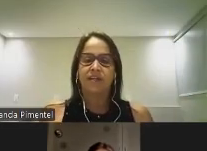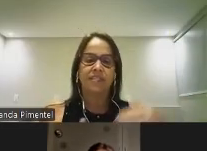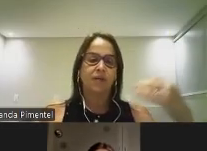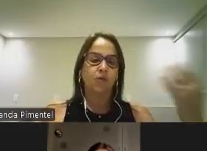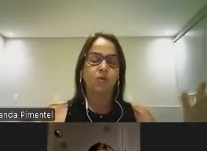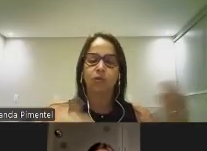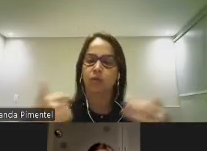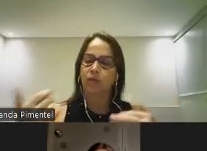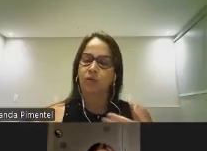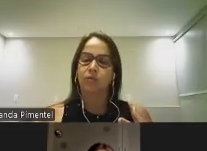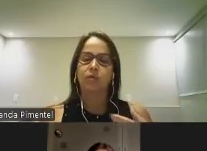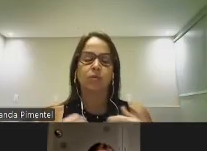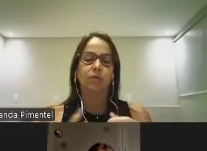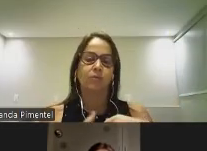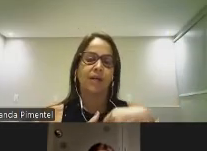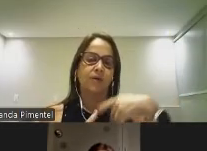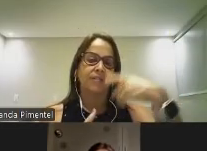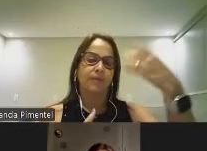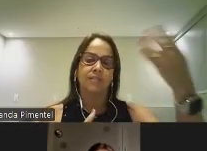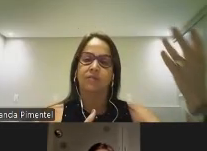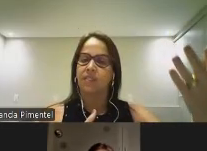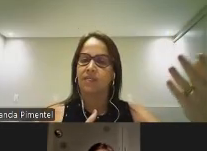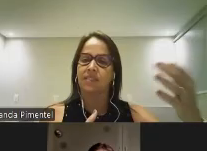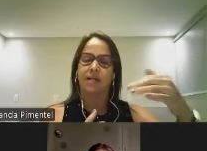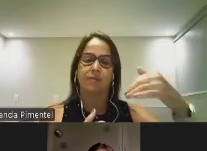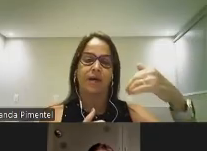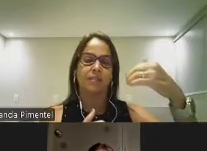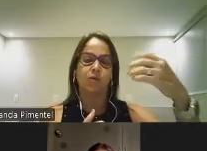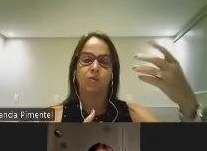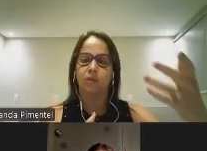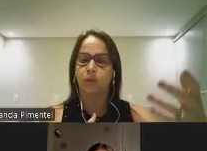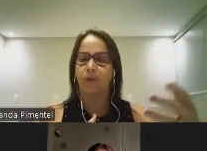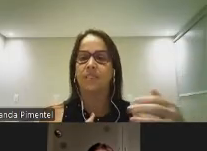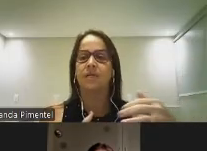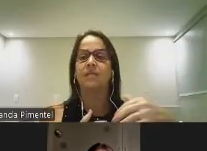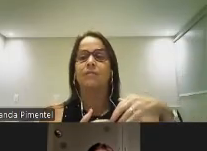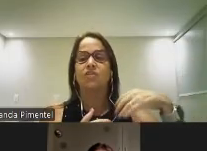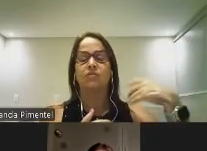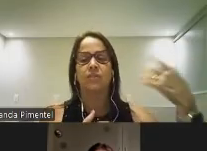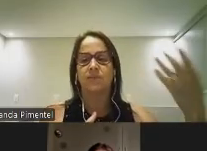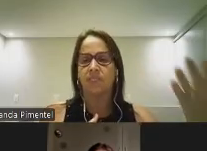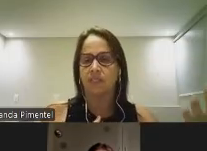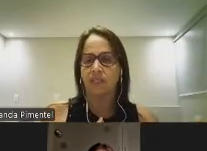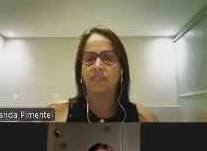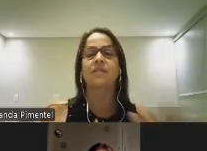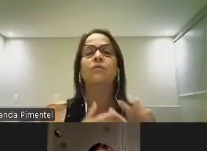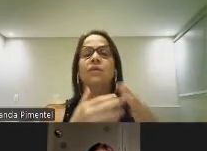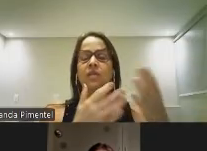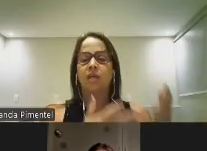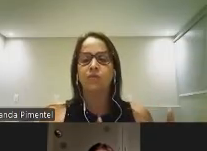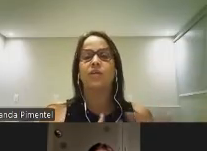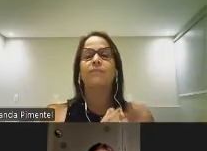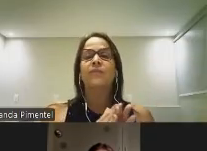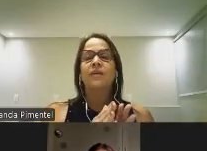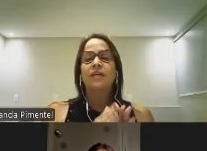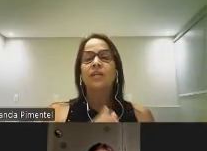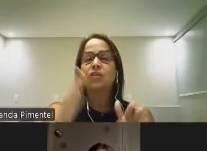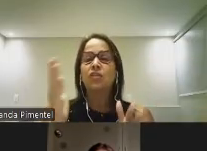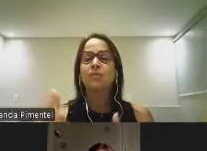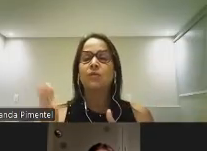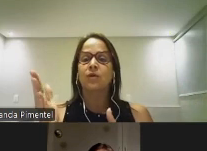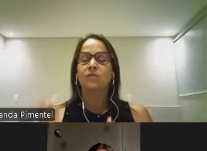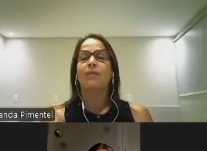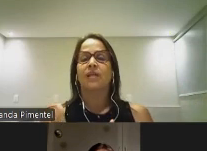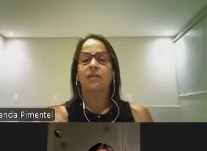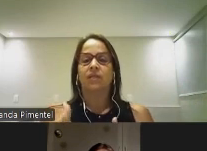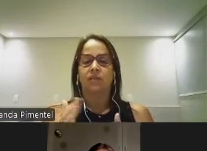né? Vai ser cômodo ou incômodo, quanto maior essa pressão necessária, mais incômodo para o paciente, mais difícil a aceitação, enfim. E